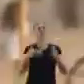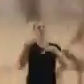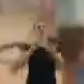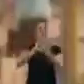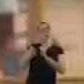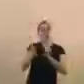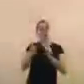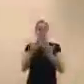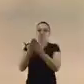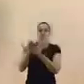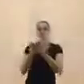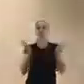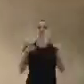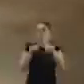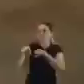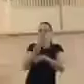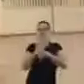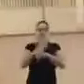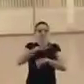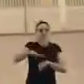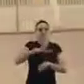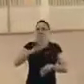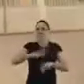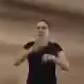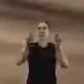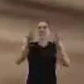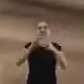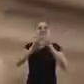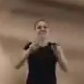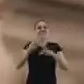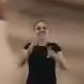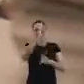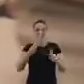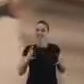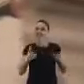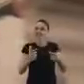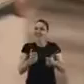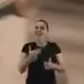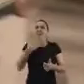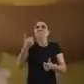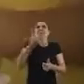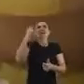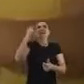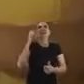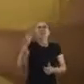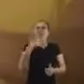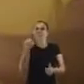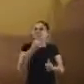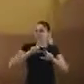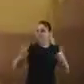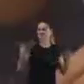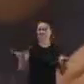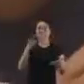incentivo ao esporte, ao estudo, à capacitação profissional. É mais esperança e liberdade aos brasileiros para a busca de um futuro diferente.